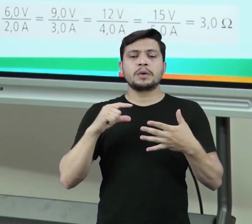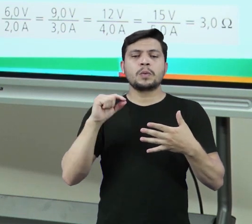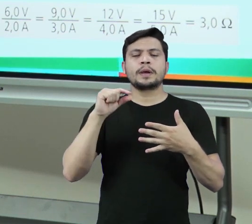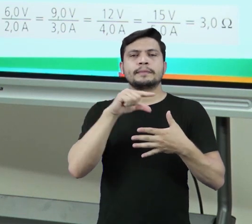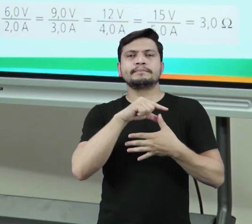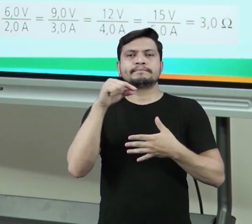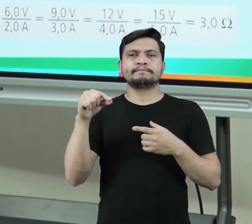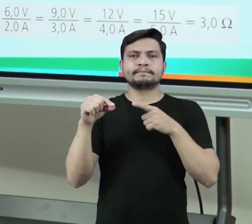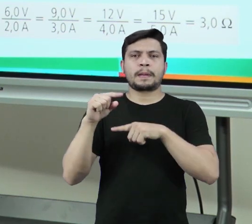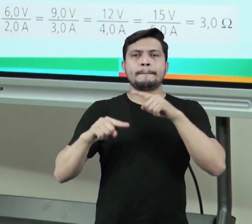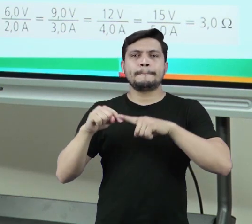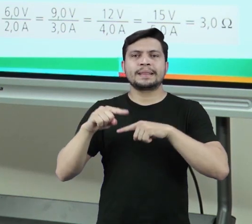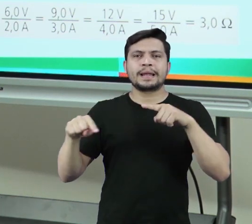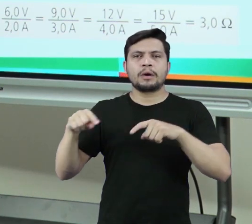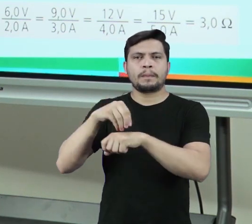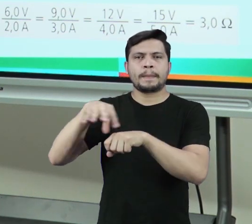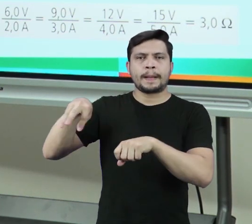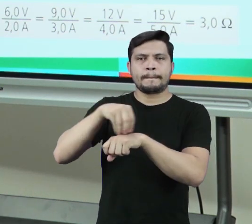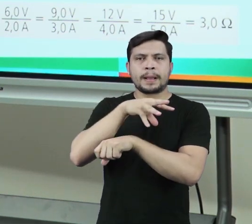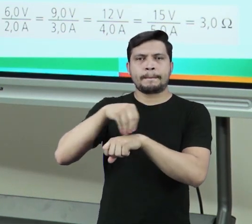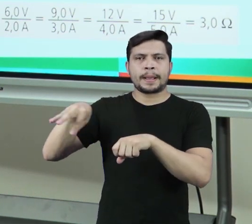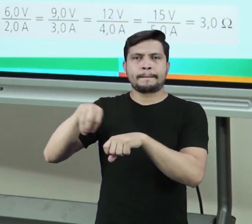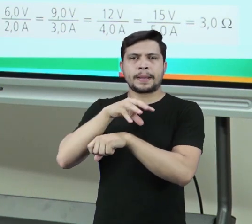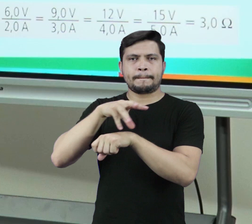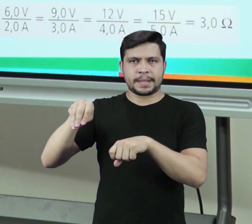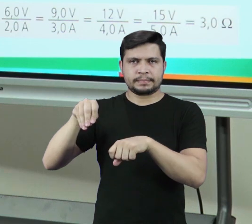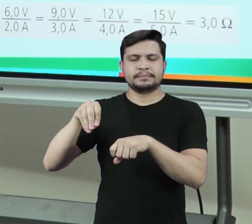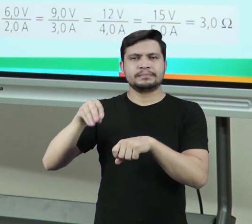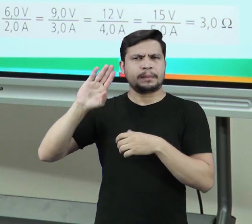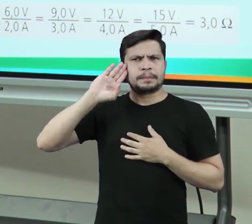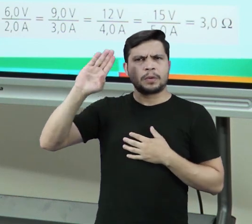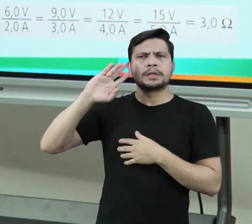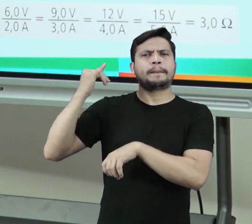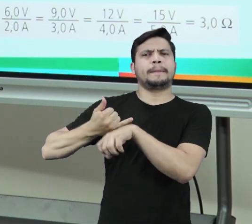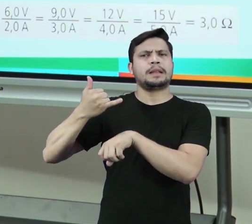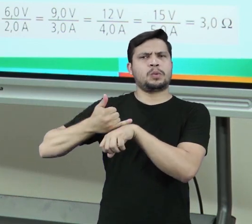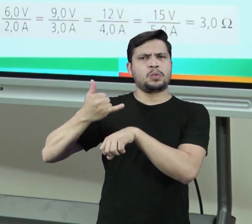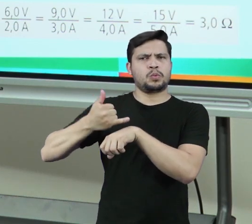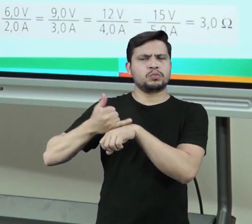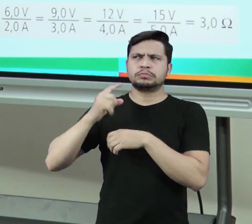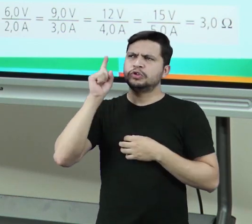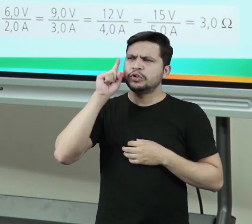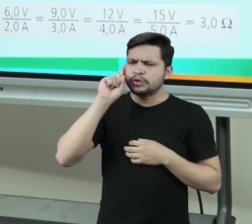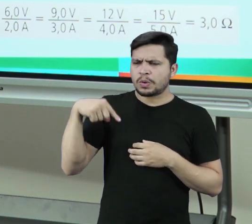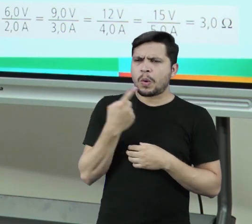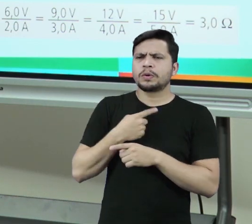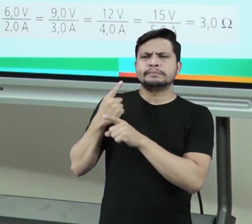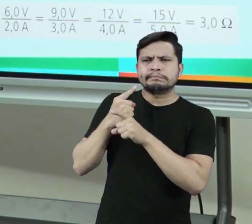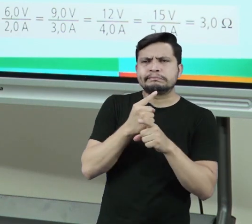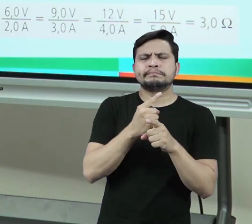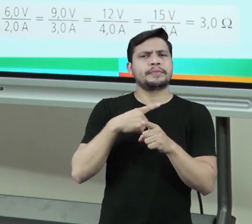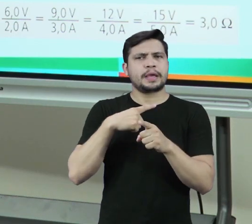materiais condutores, mais especificamente os metais. No dia a dia da gente é bem comum, na sua casa ou no